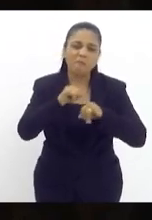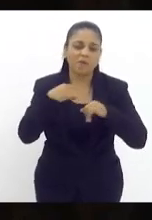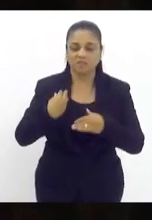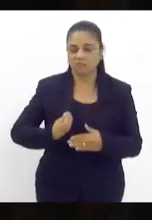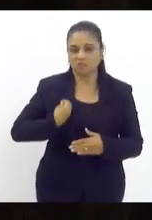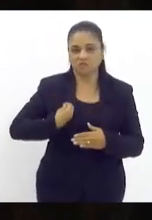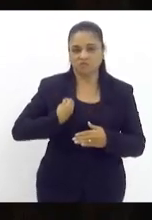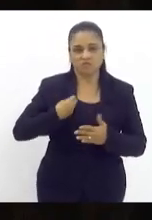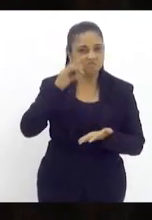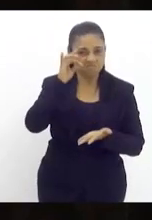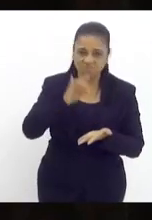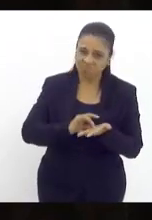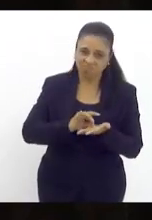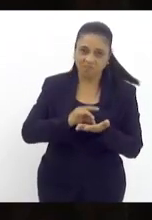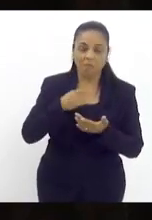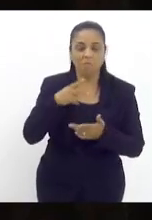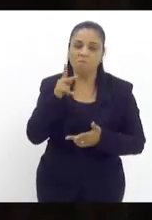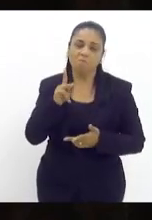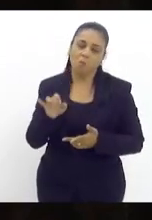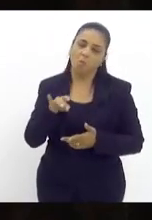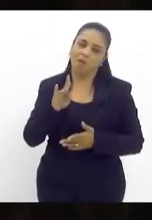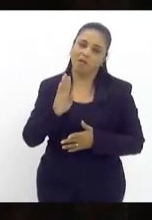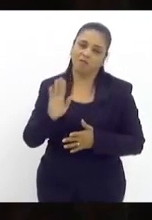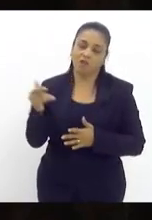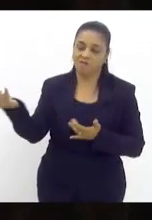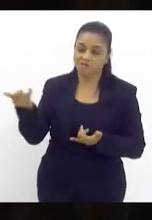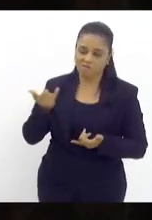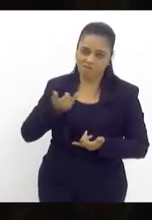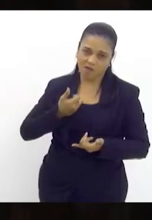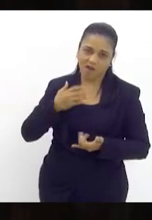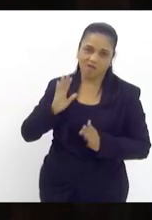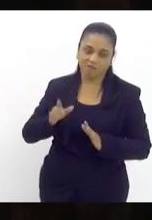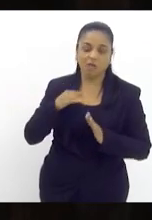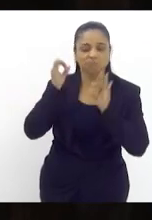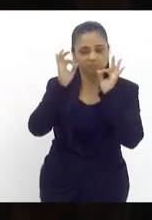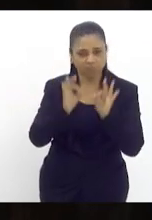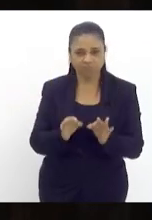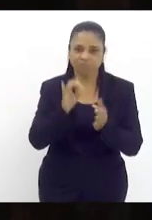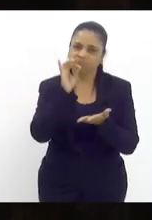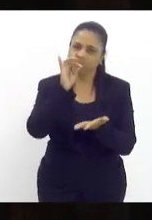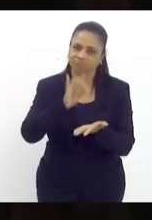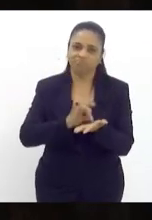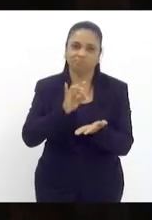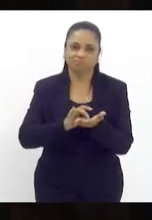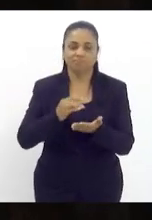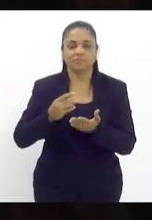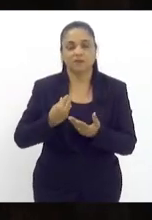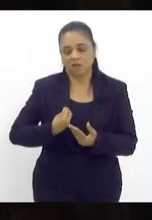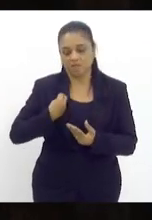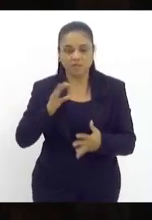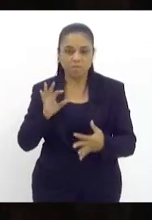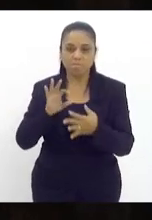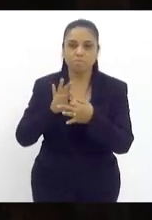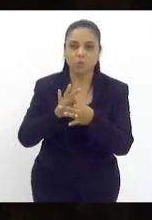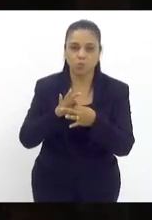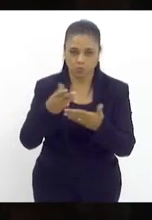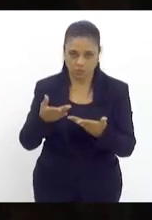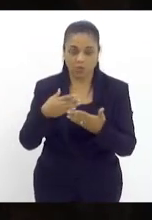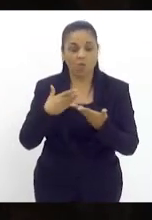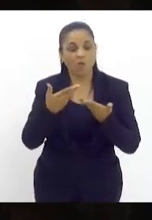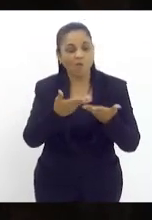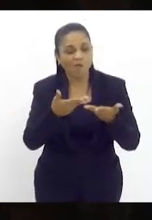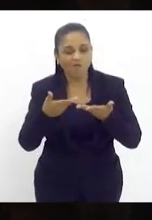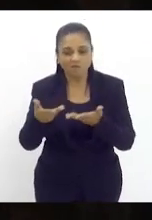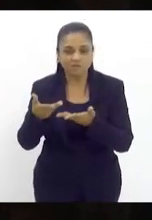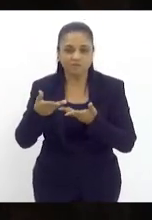eu vi. Né? Meu pai precisava falar, e o que ele falava estava corroborado pela sua própria vida. Então, eu convido vocês